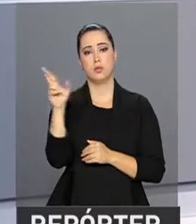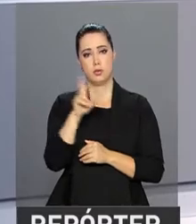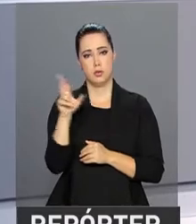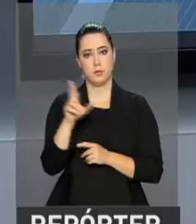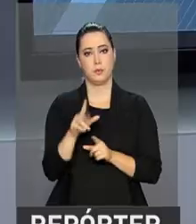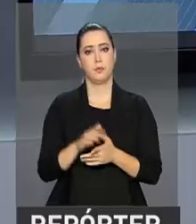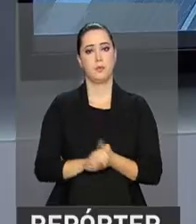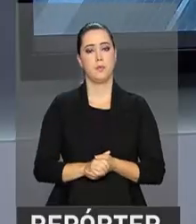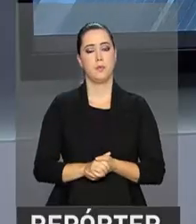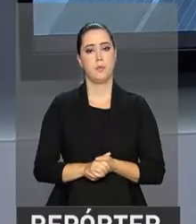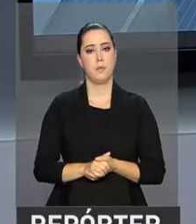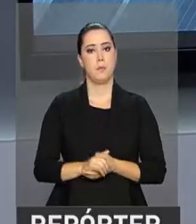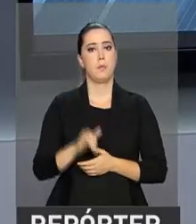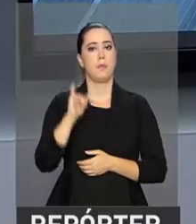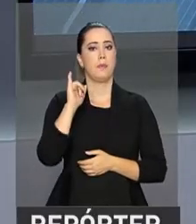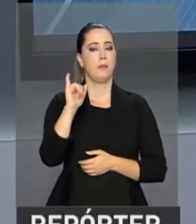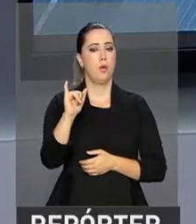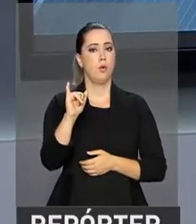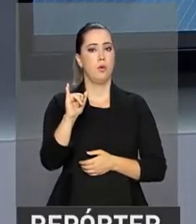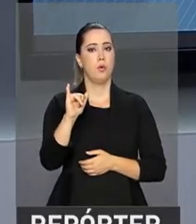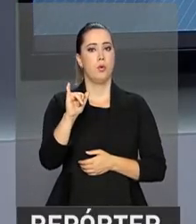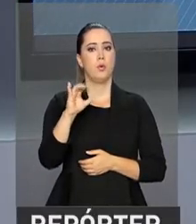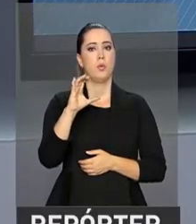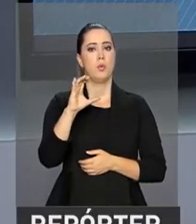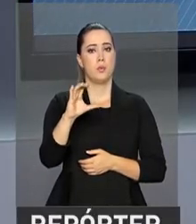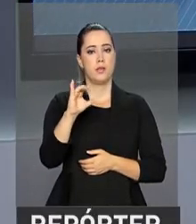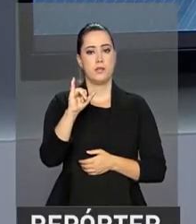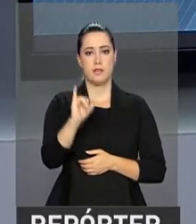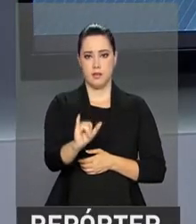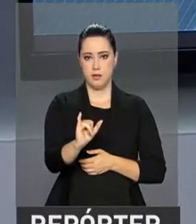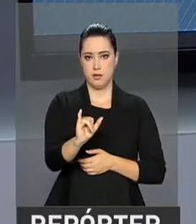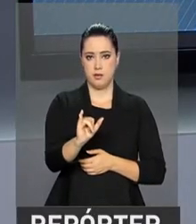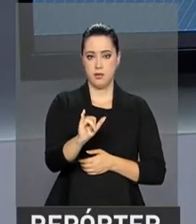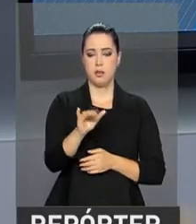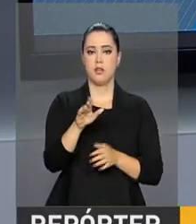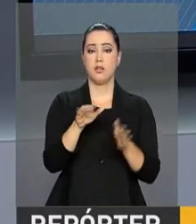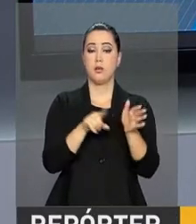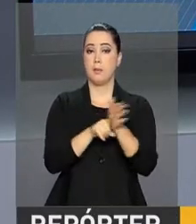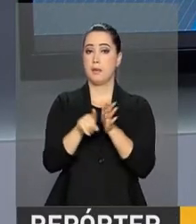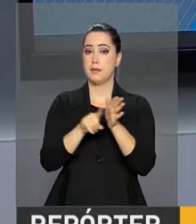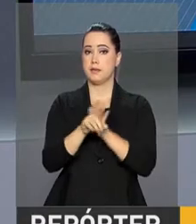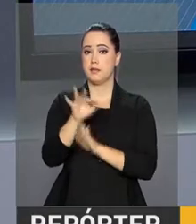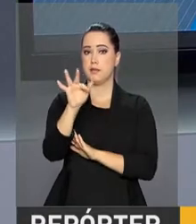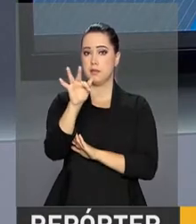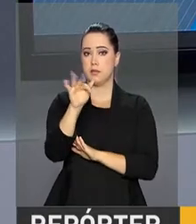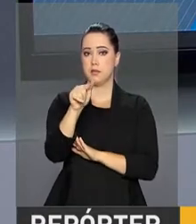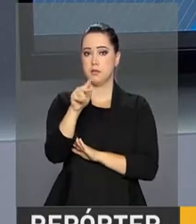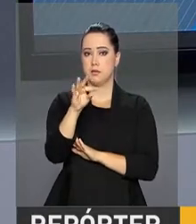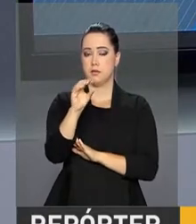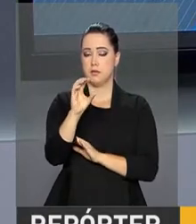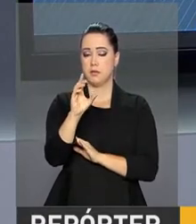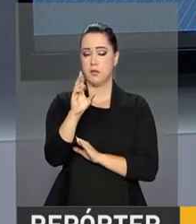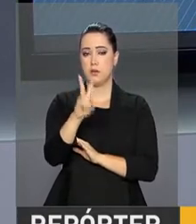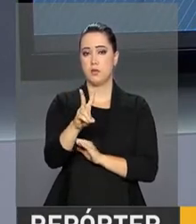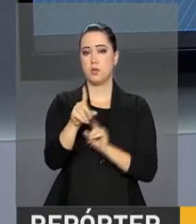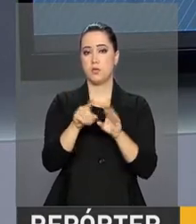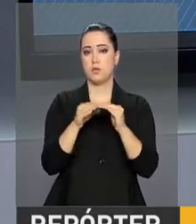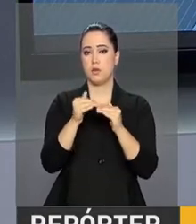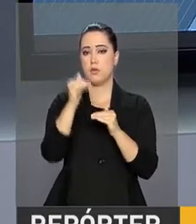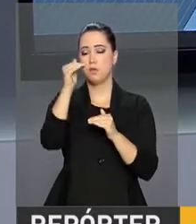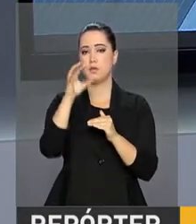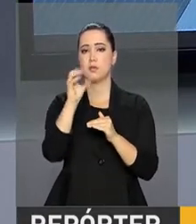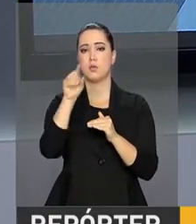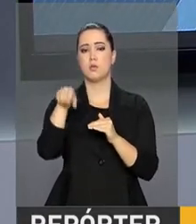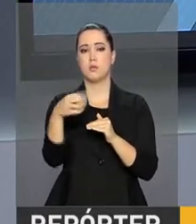reais o índice de confiança da indústria da fundação getúlio vargas avançou 0,6 ponto em setembro passando